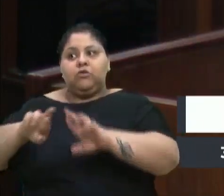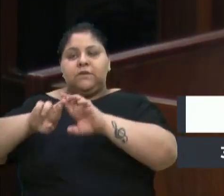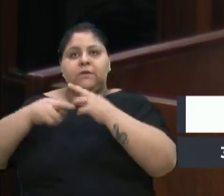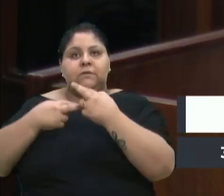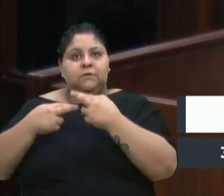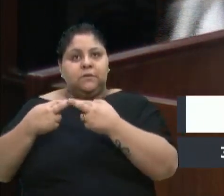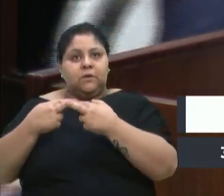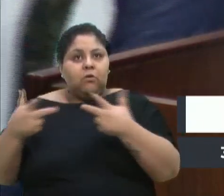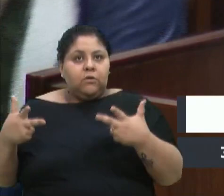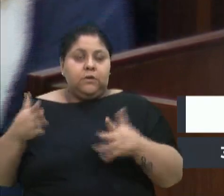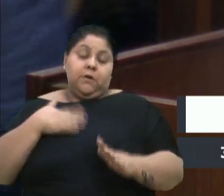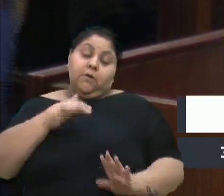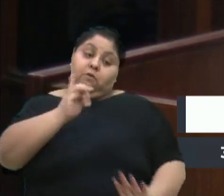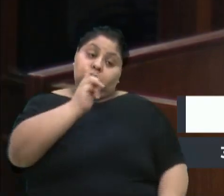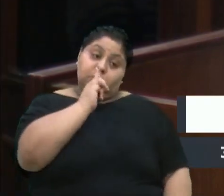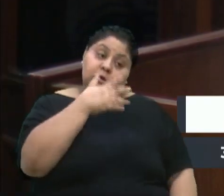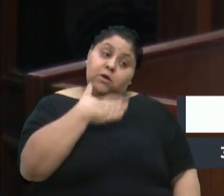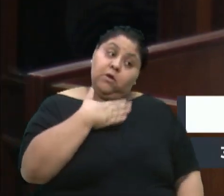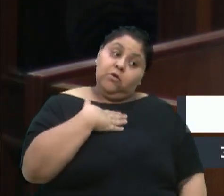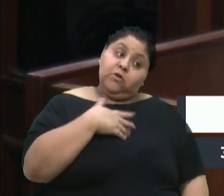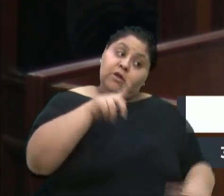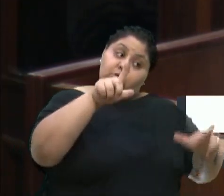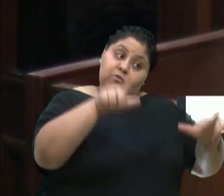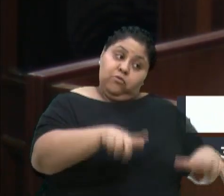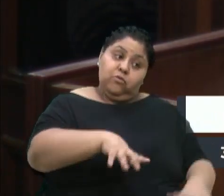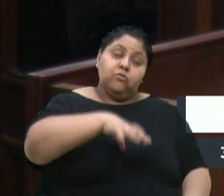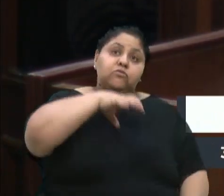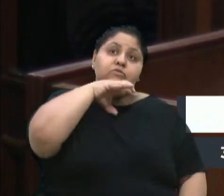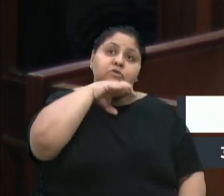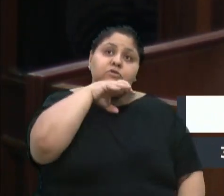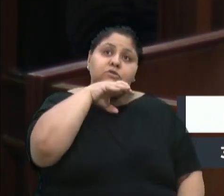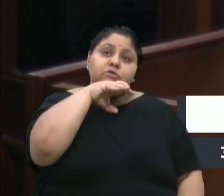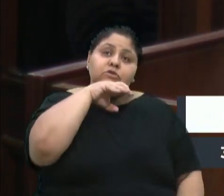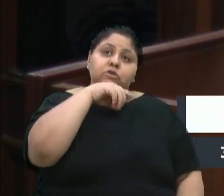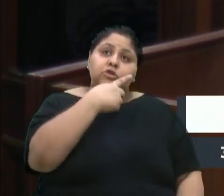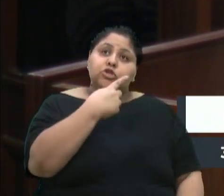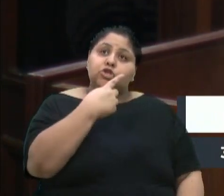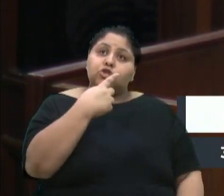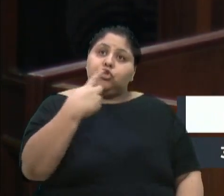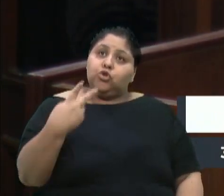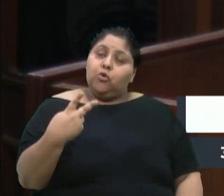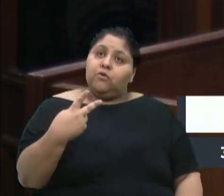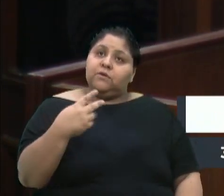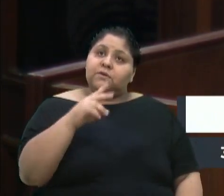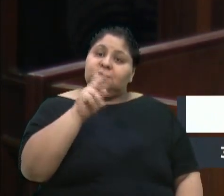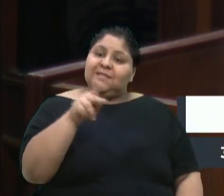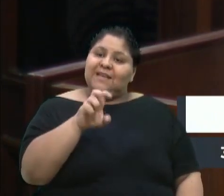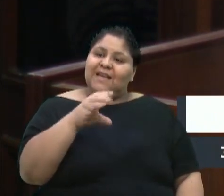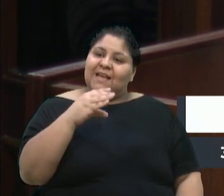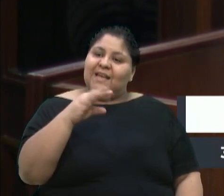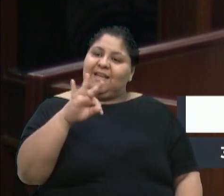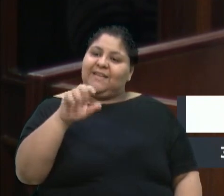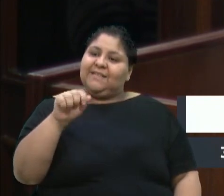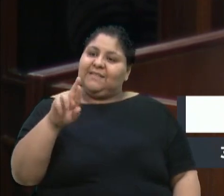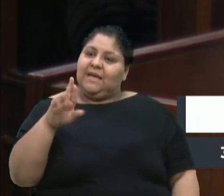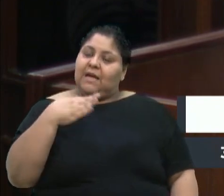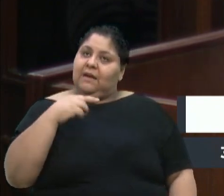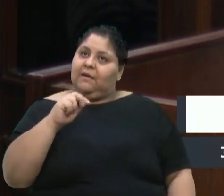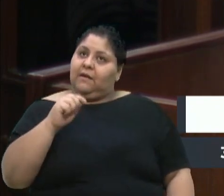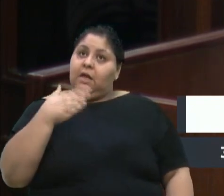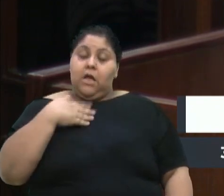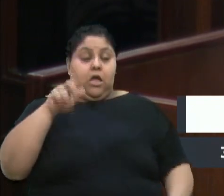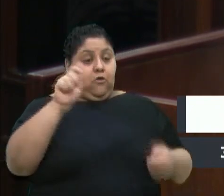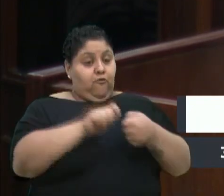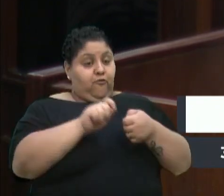uma chácara, um exemplo, não é que eu tenho, de 2 hectares. Eu tenho um talão. Eu fiz o talão para ter